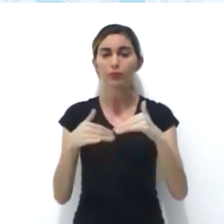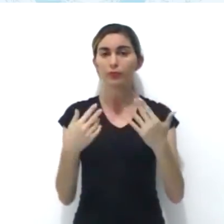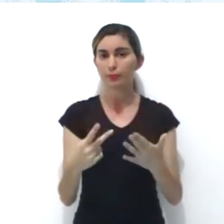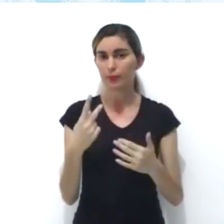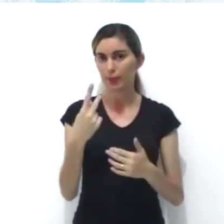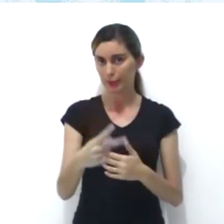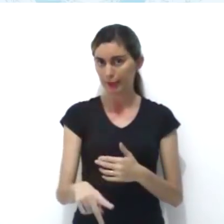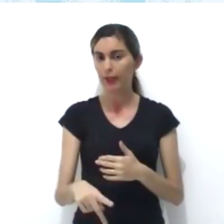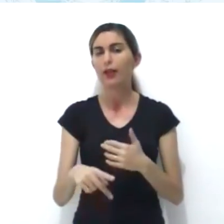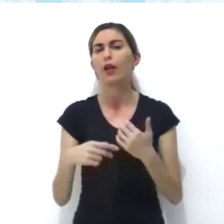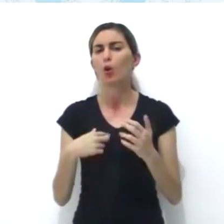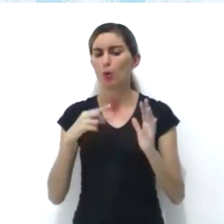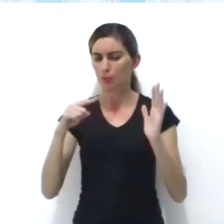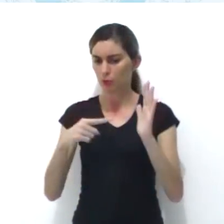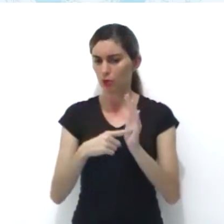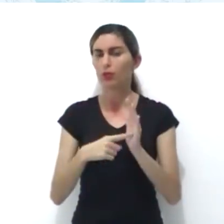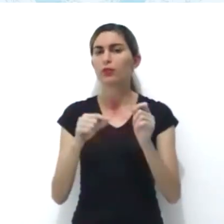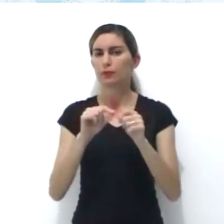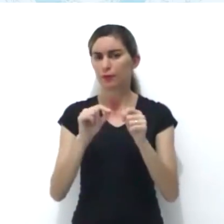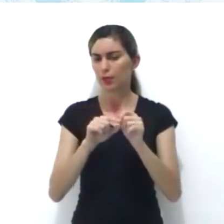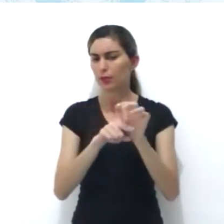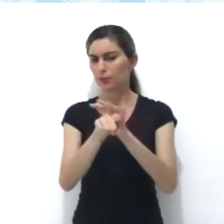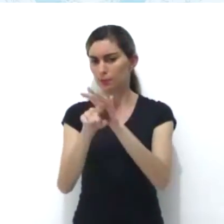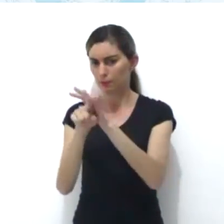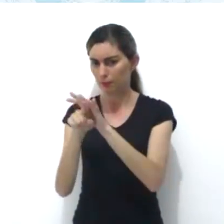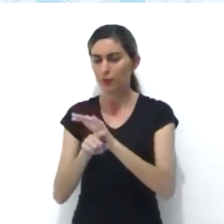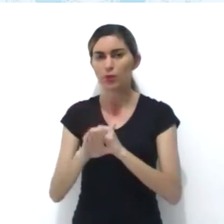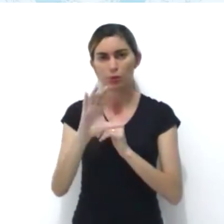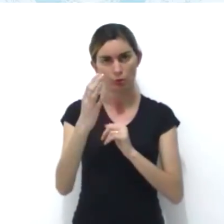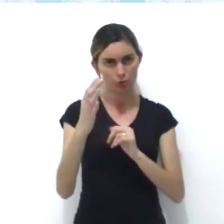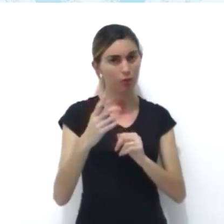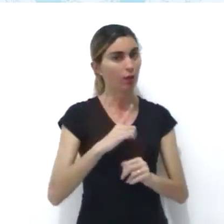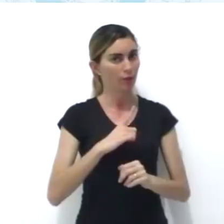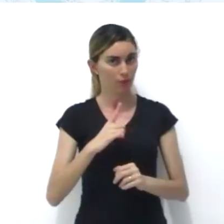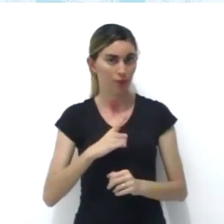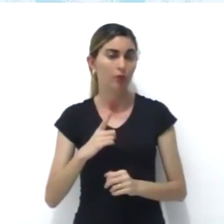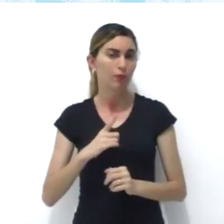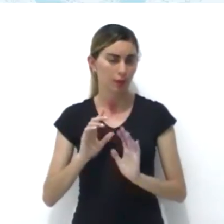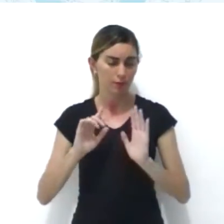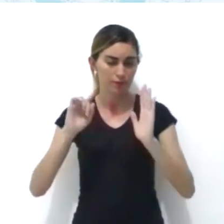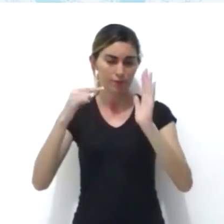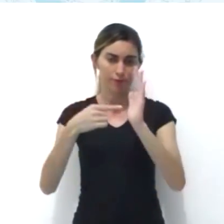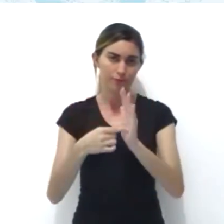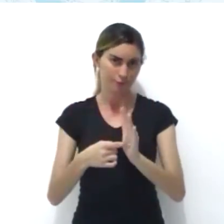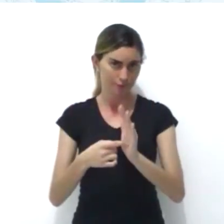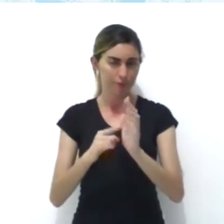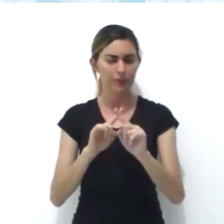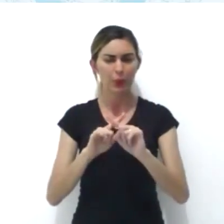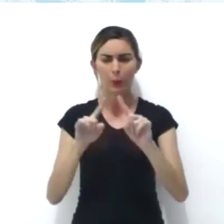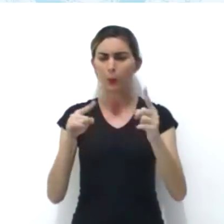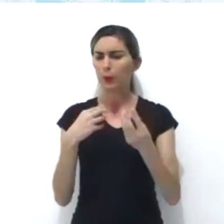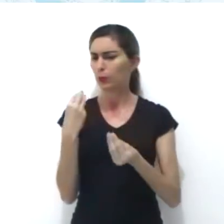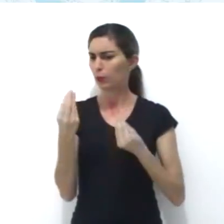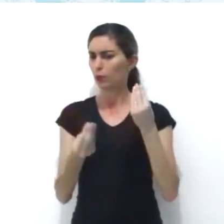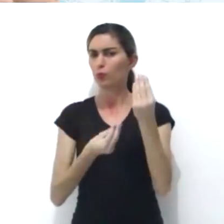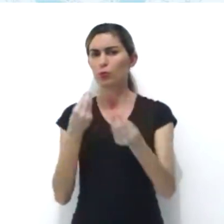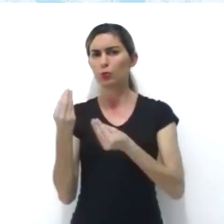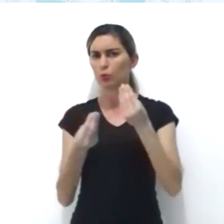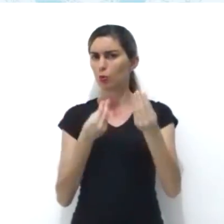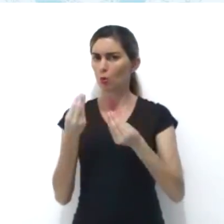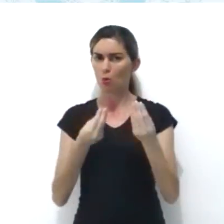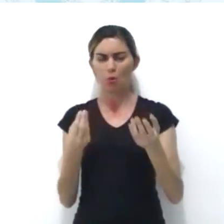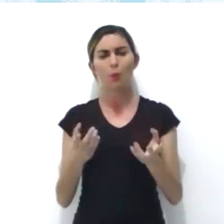pergunta. Então, esse é o objetivo de se fazer uma pesquisa científica. Tem essa intencionalidade. Mas aí